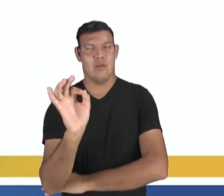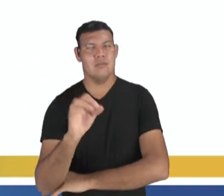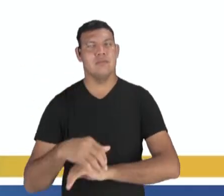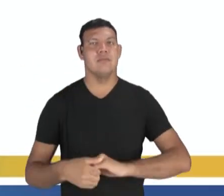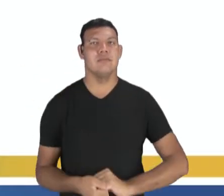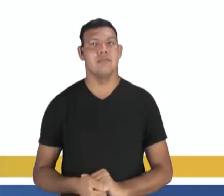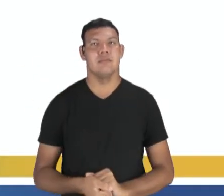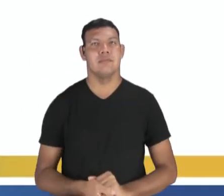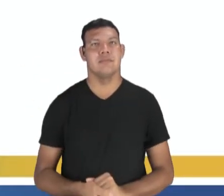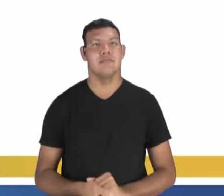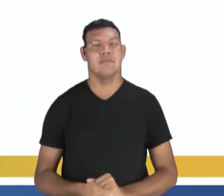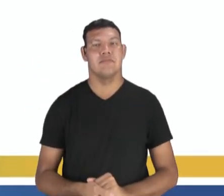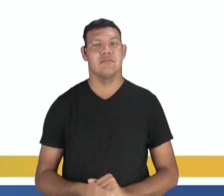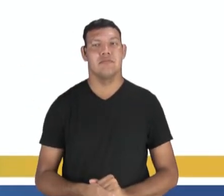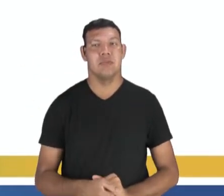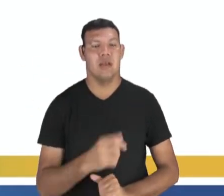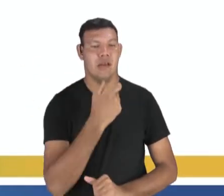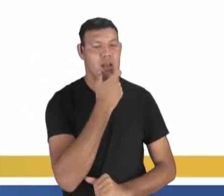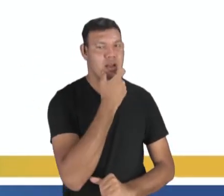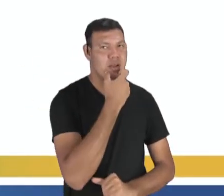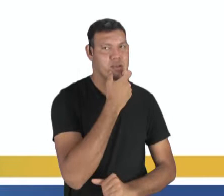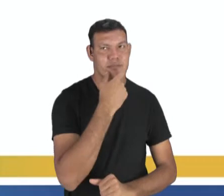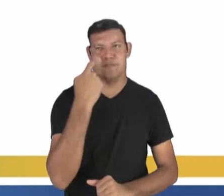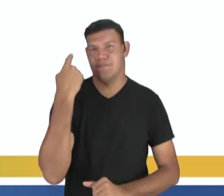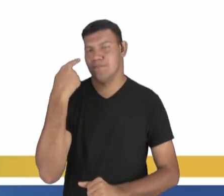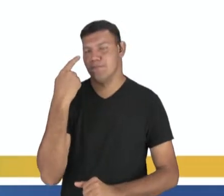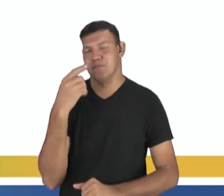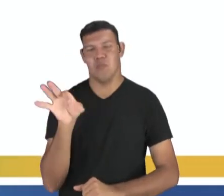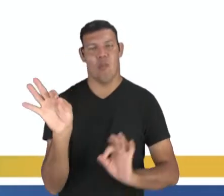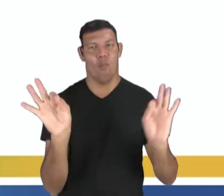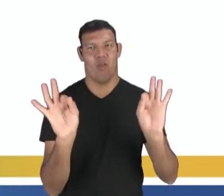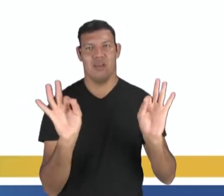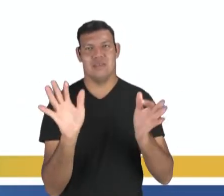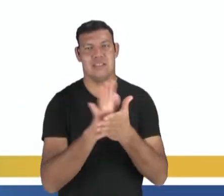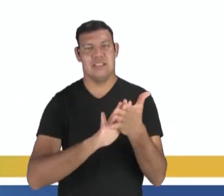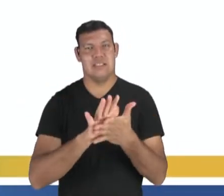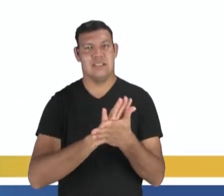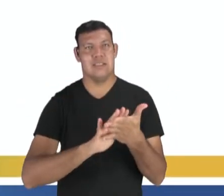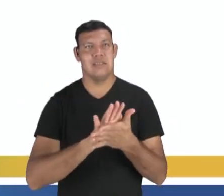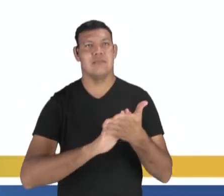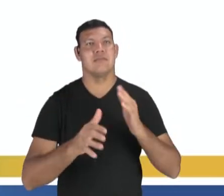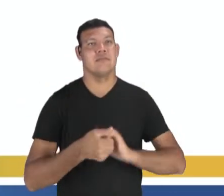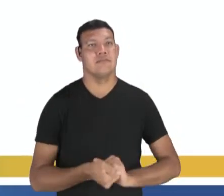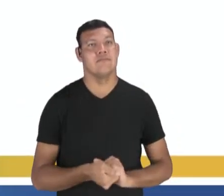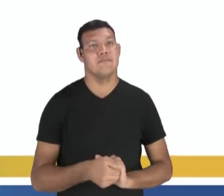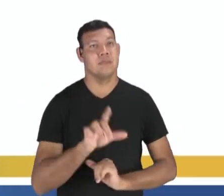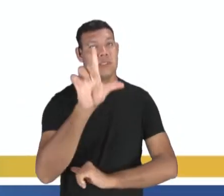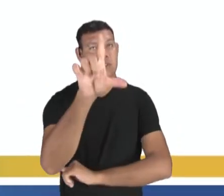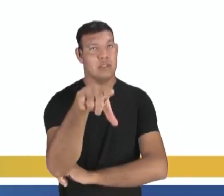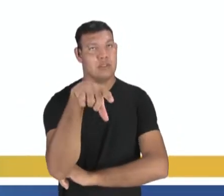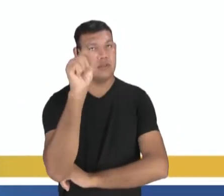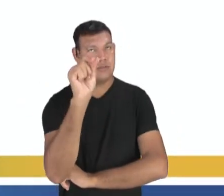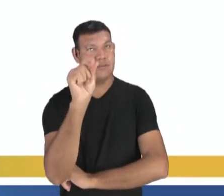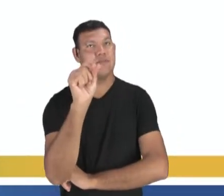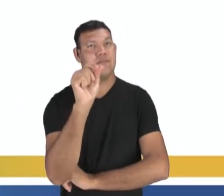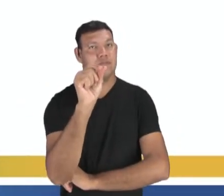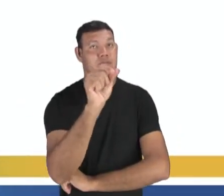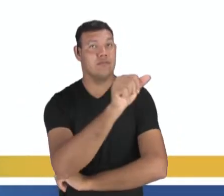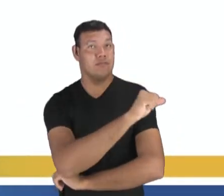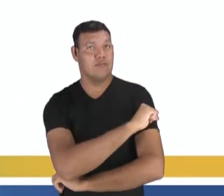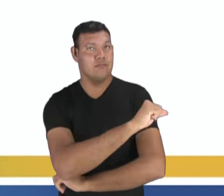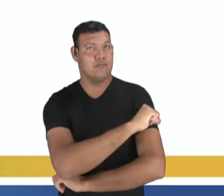idiomas né espanhol em inglês a escolhendo escolhendo